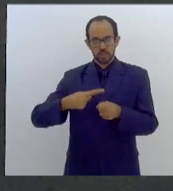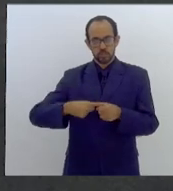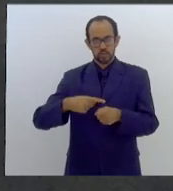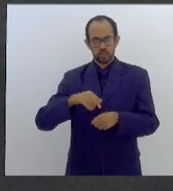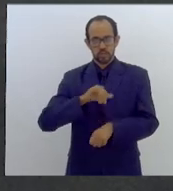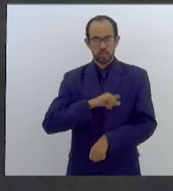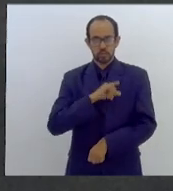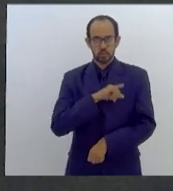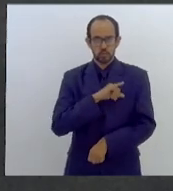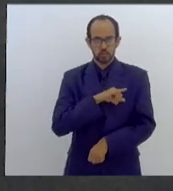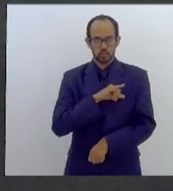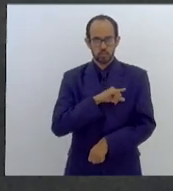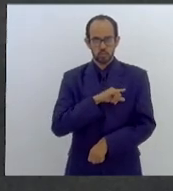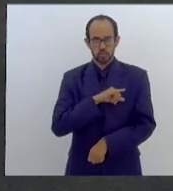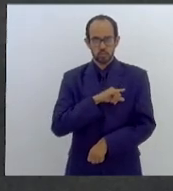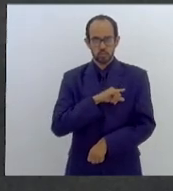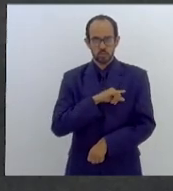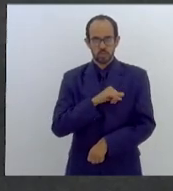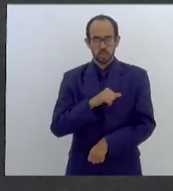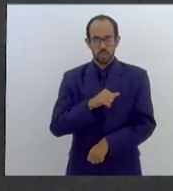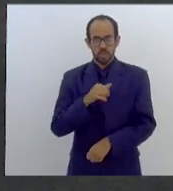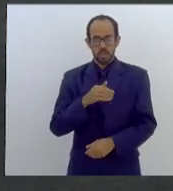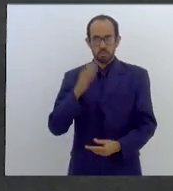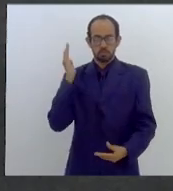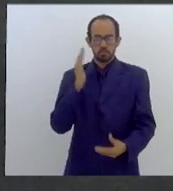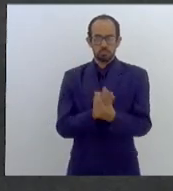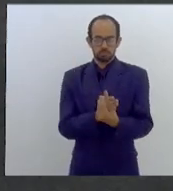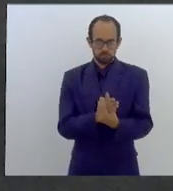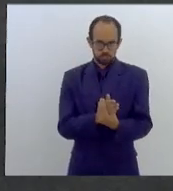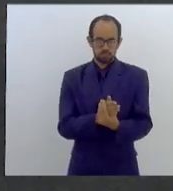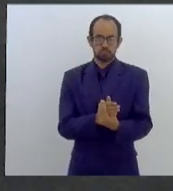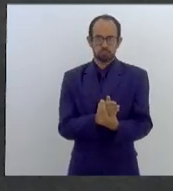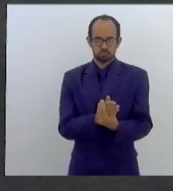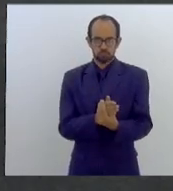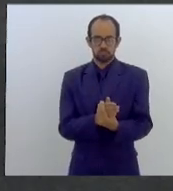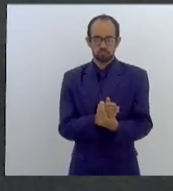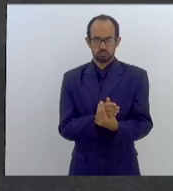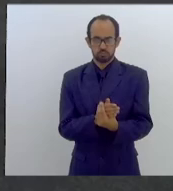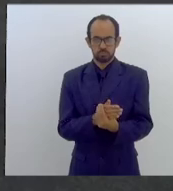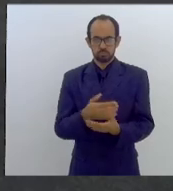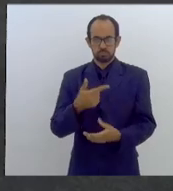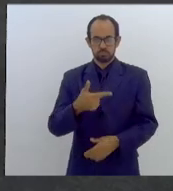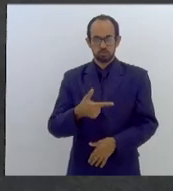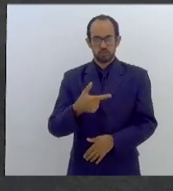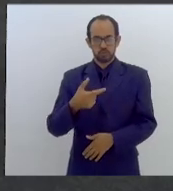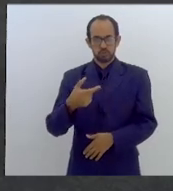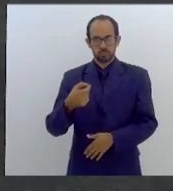entra com uma ação. Em